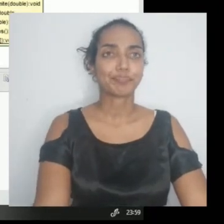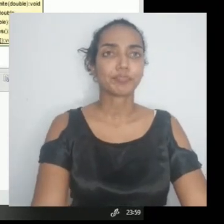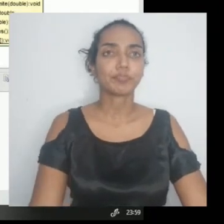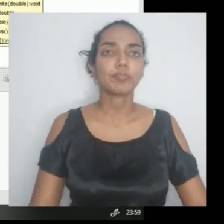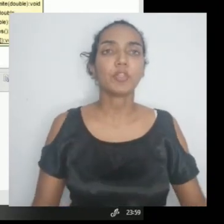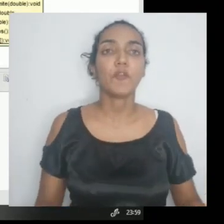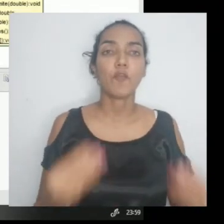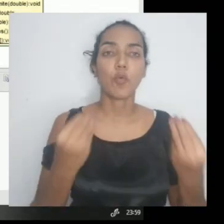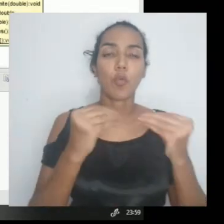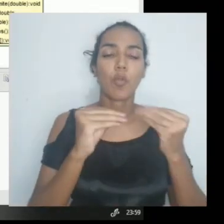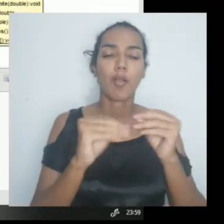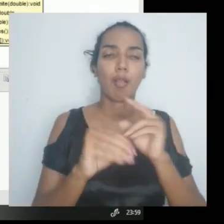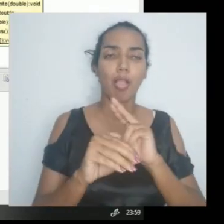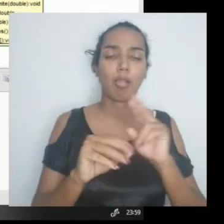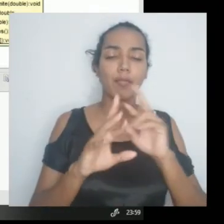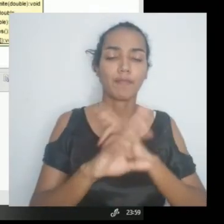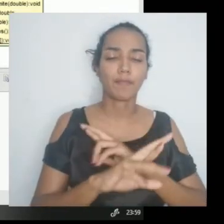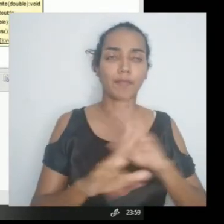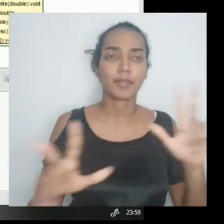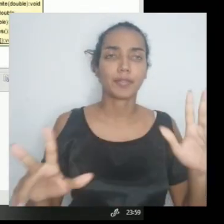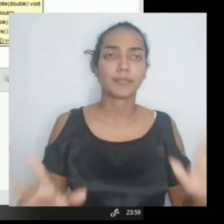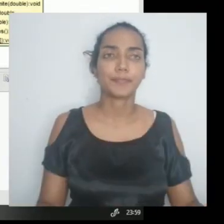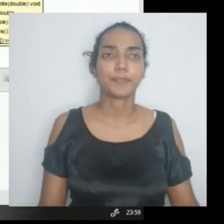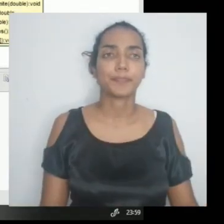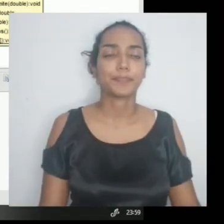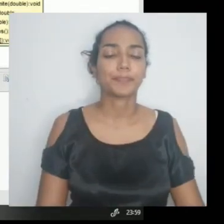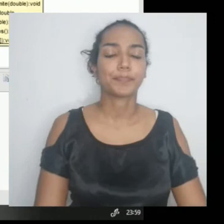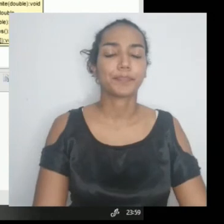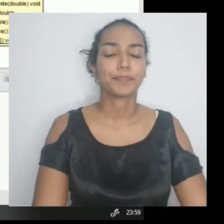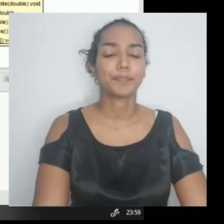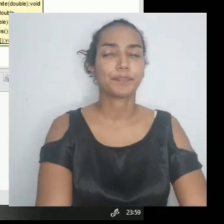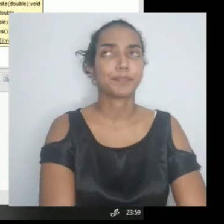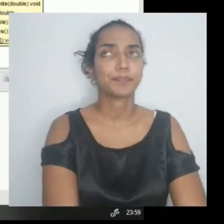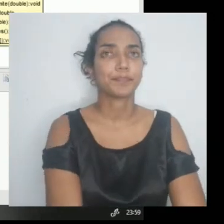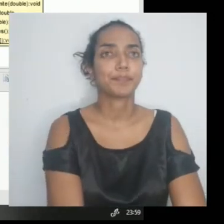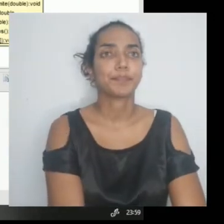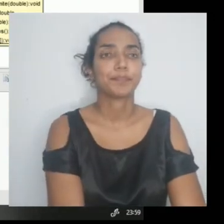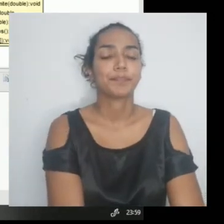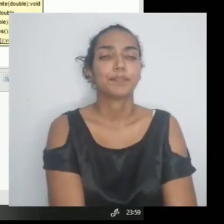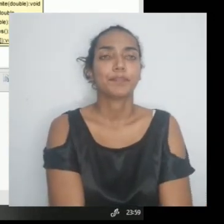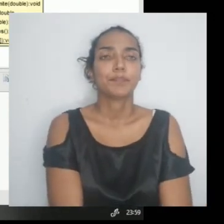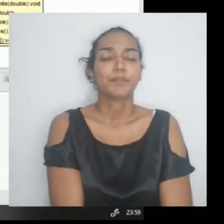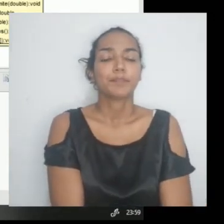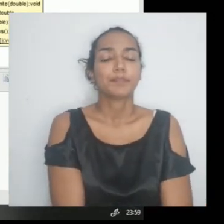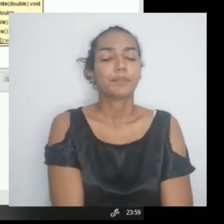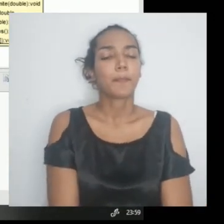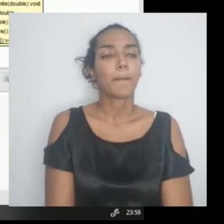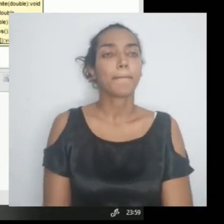date.now. Estou inicializando um local date. Eu poderia comparar c1.equals